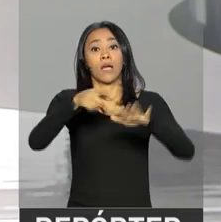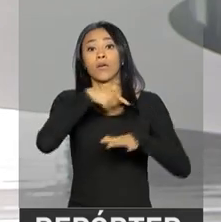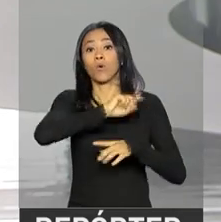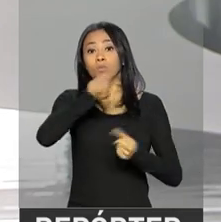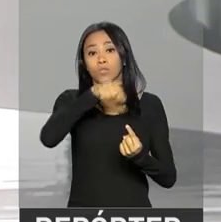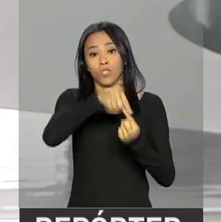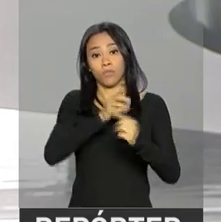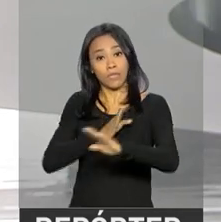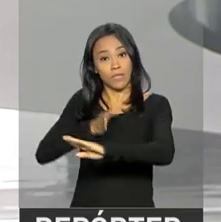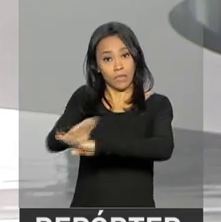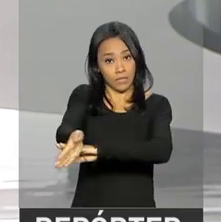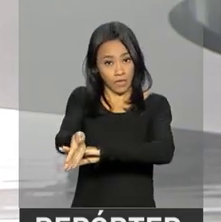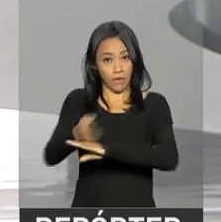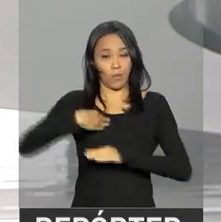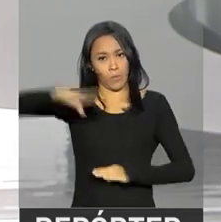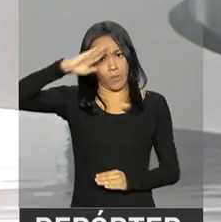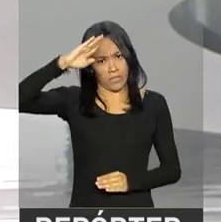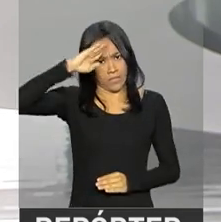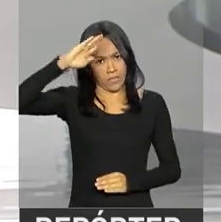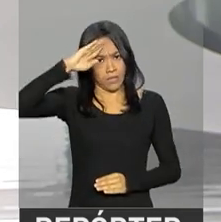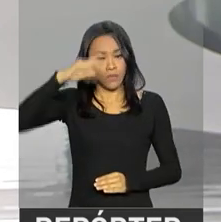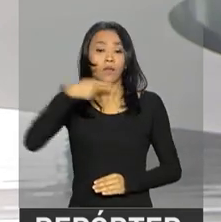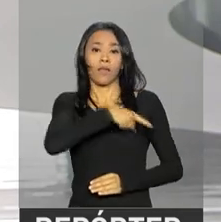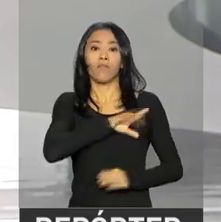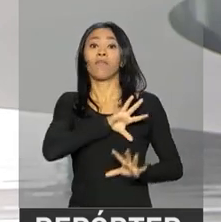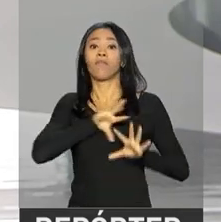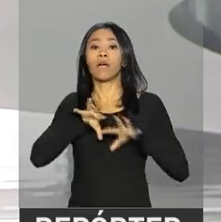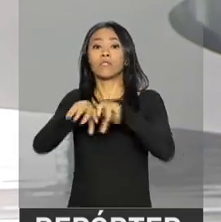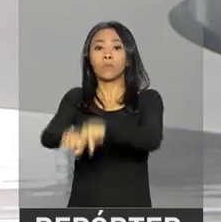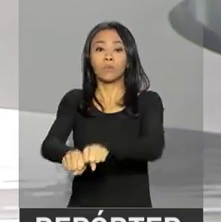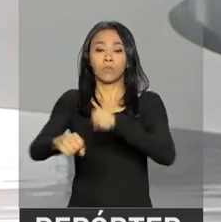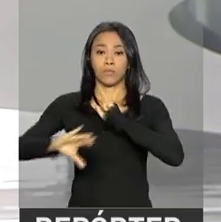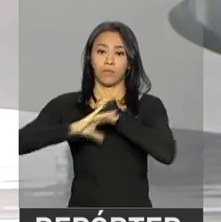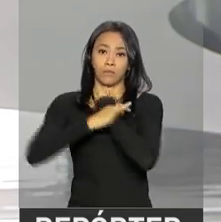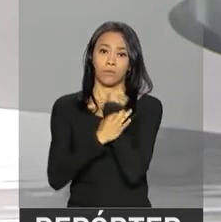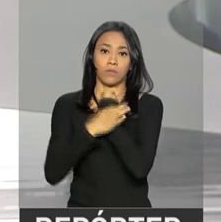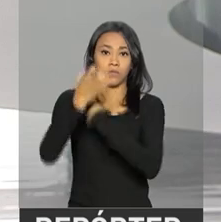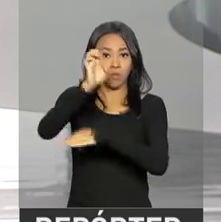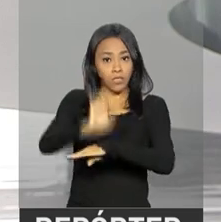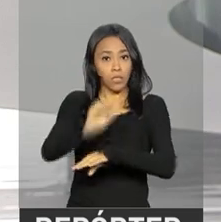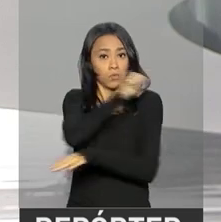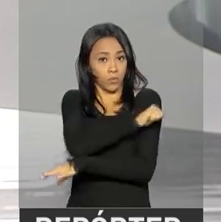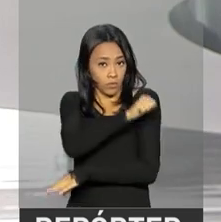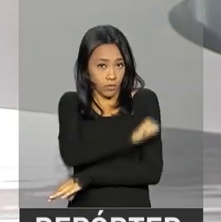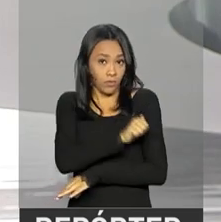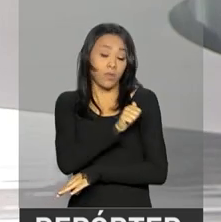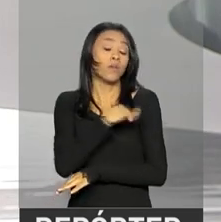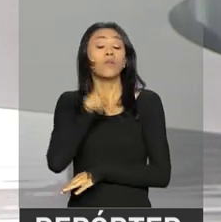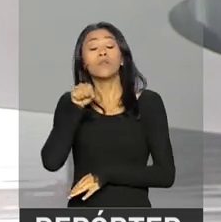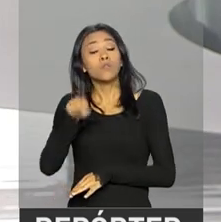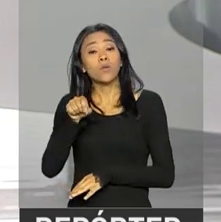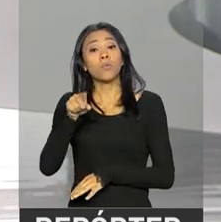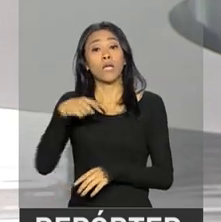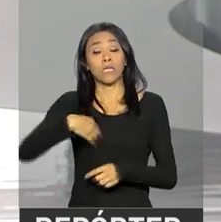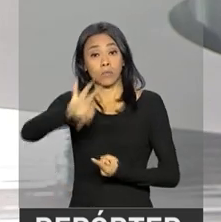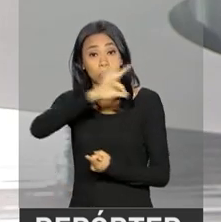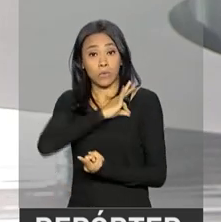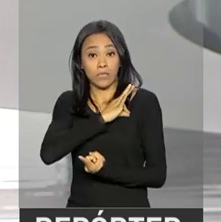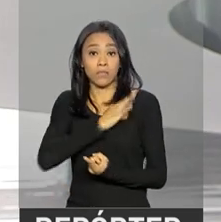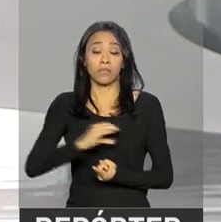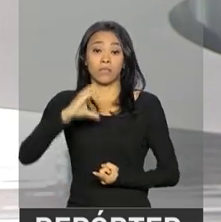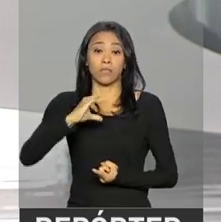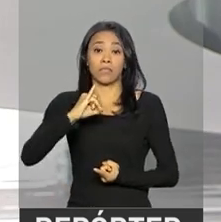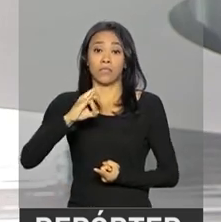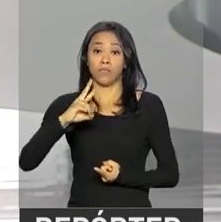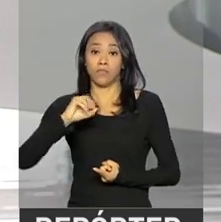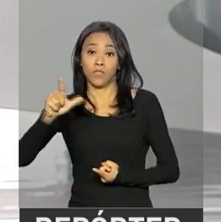intervenção, cabe ao Exército assumir a segurança pública do estado com responsabilidades sobre as polícias civil